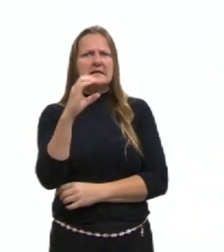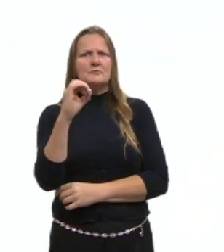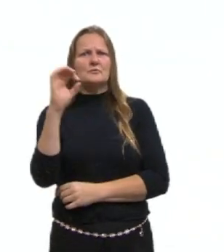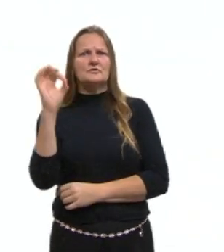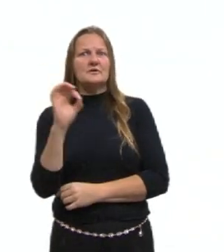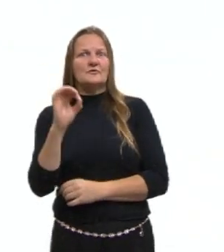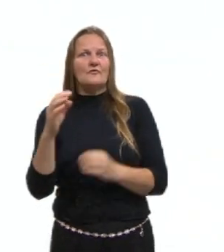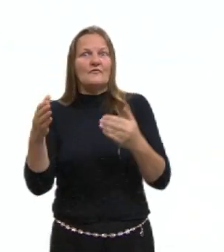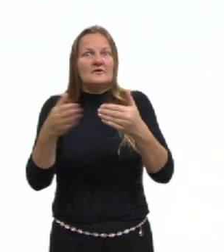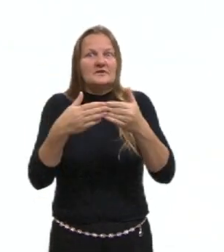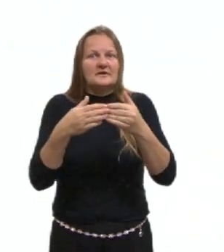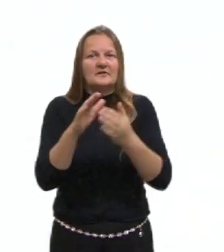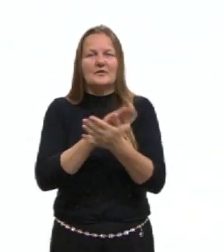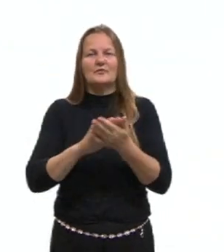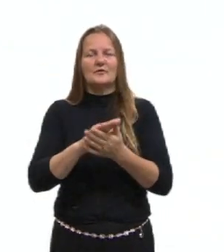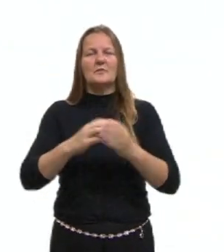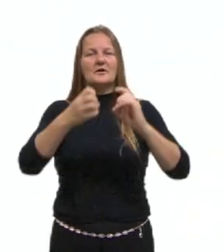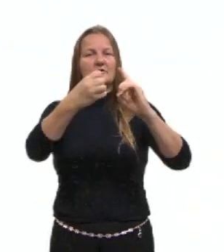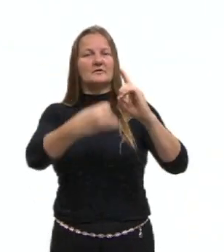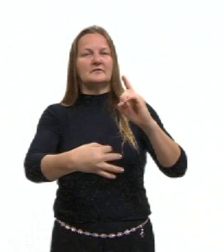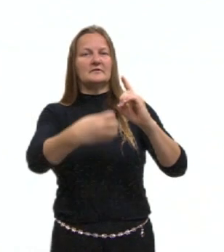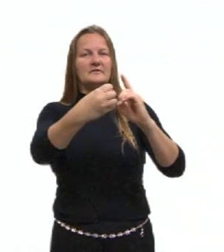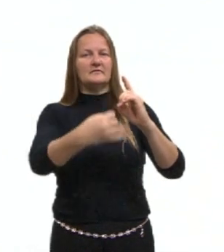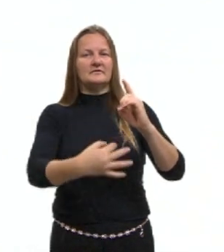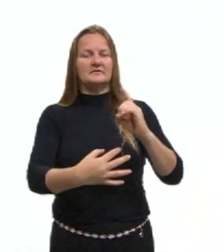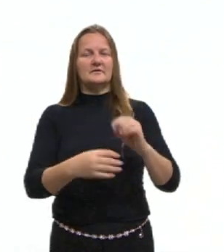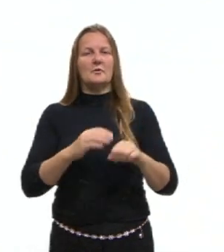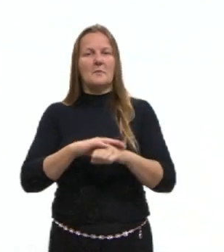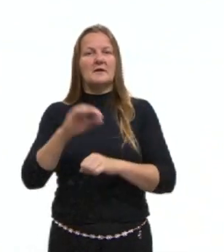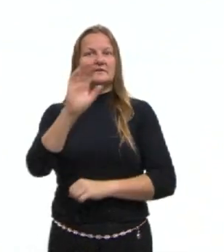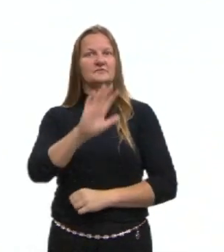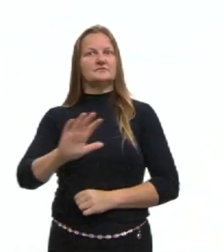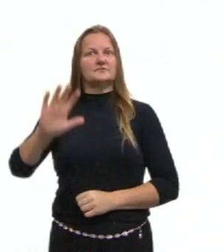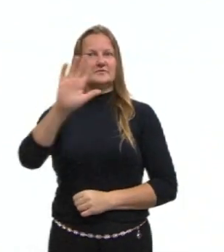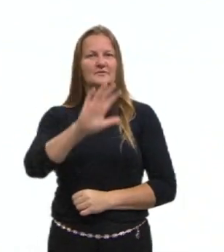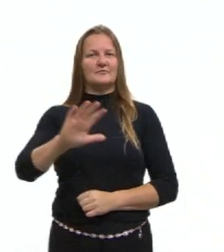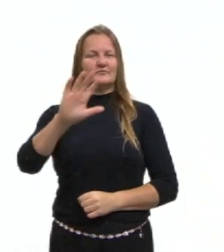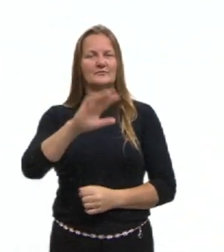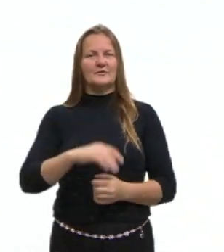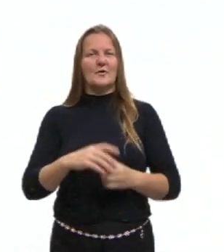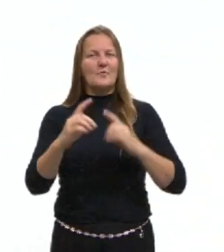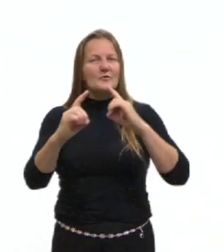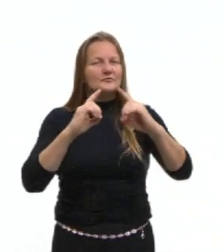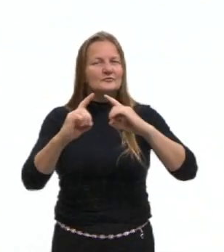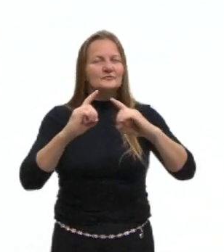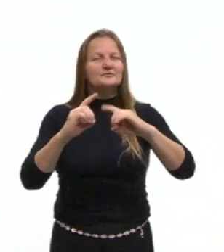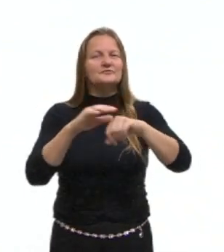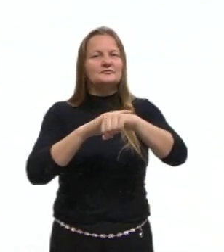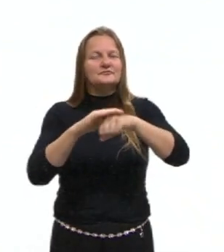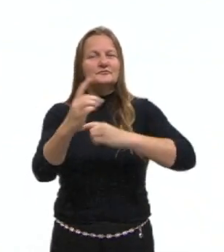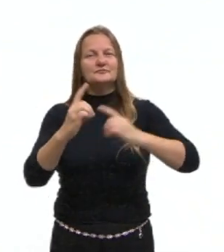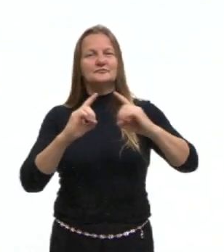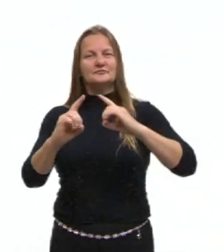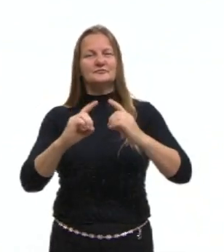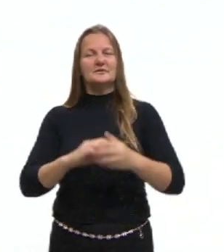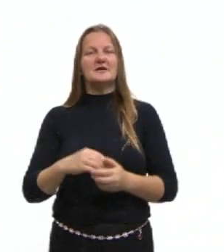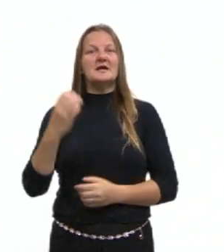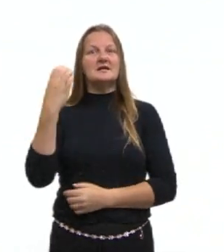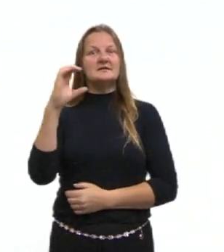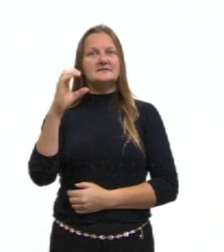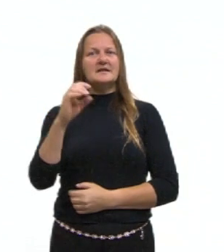né? Então, por isso que a gente trouxe uma definição um pouco mais genérica aqui, até para discutir, né? A ciência, então, é uma maneira